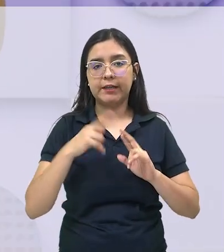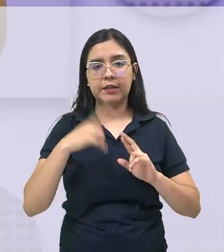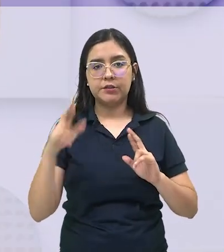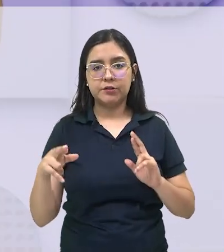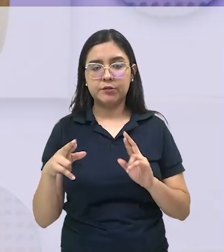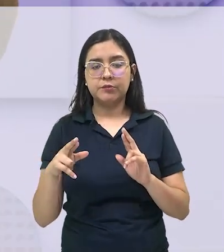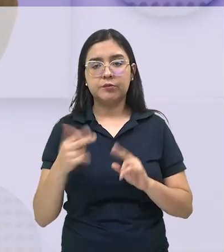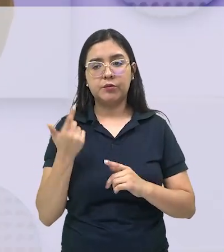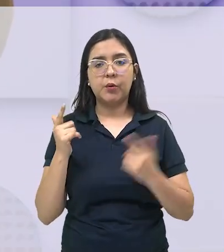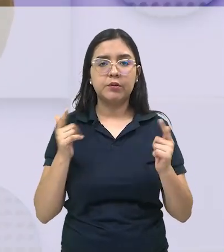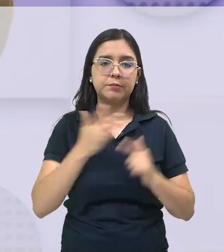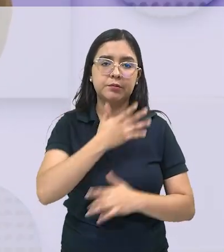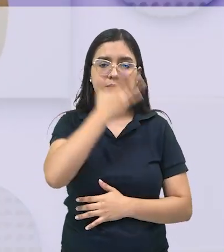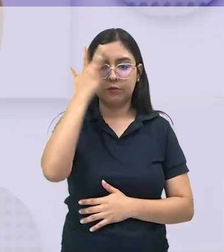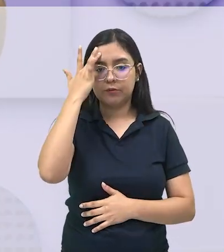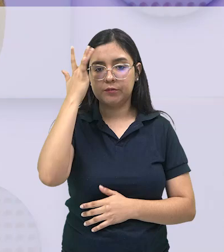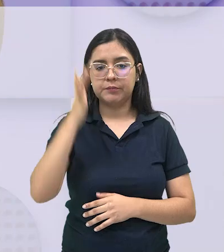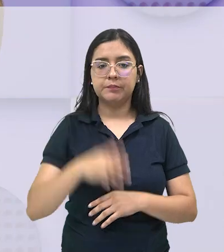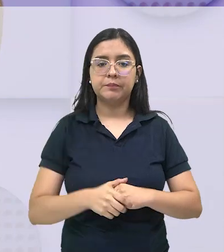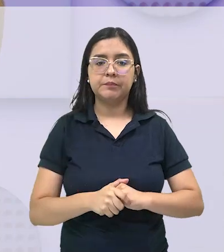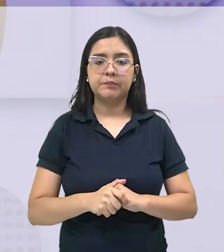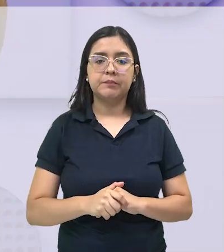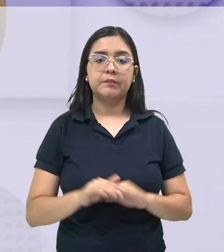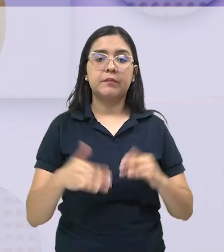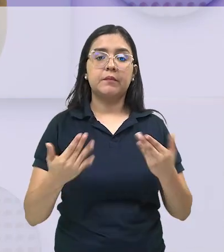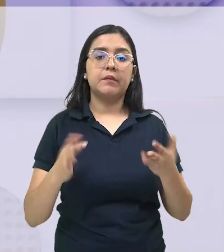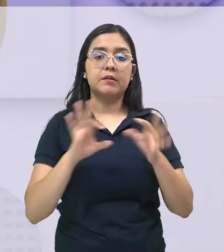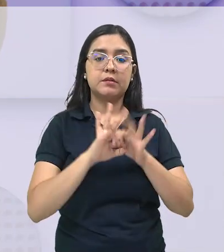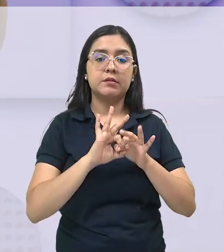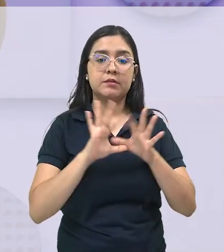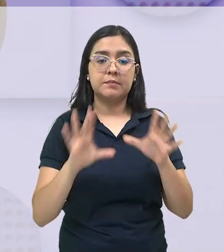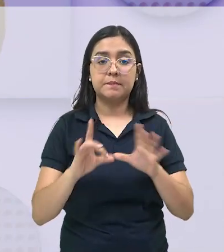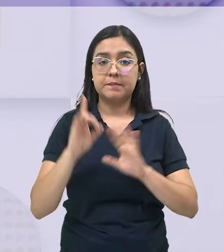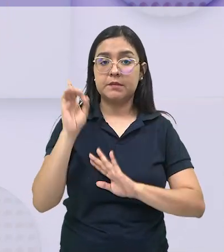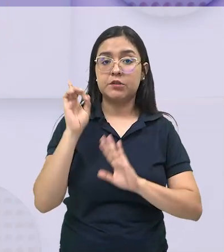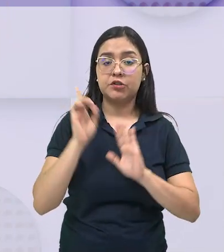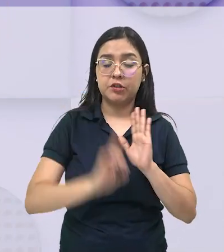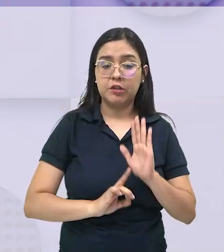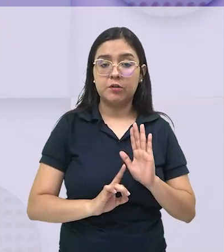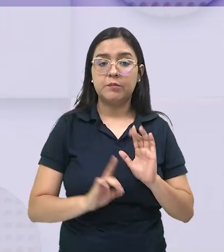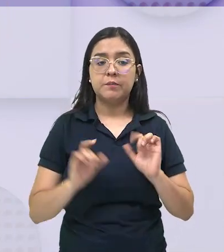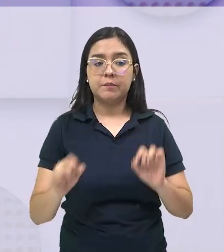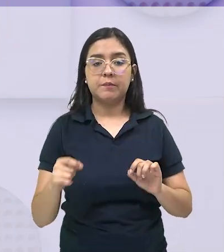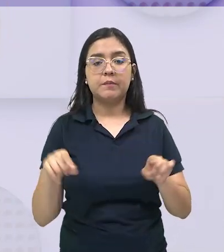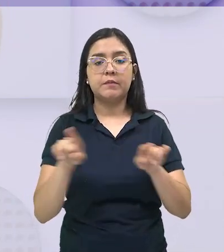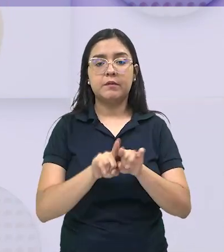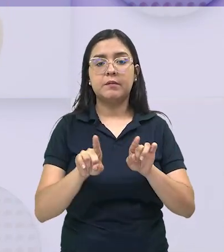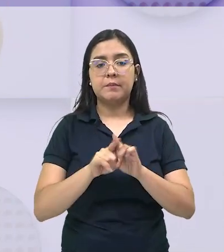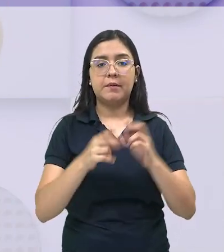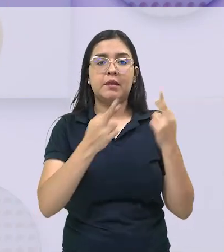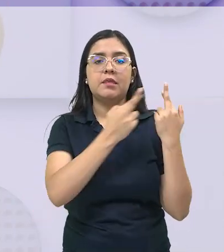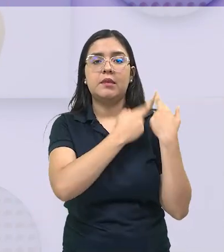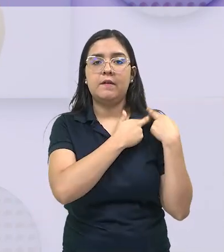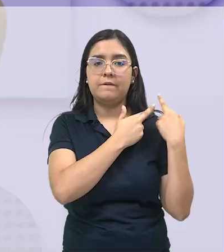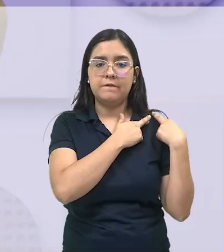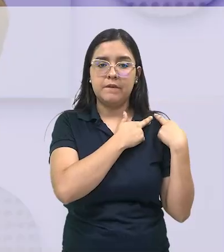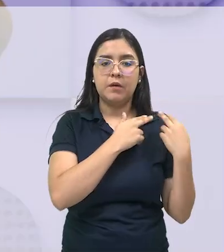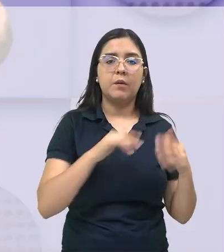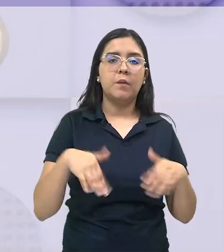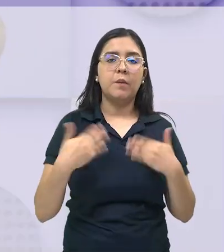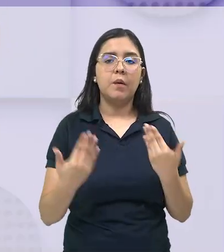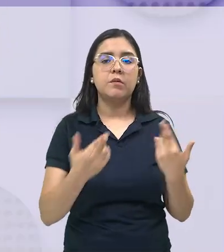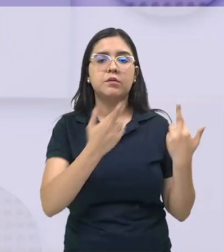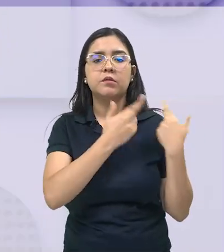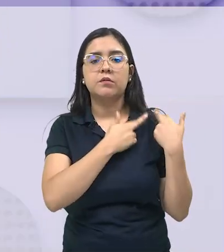ou não religião dos outros. E aí, essa liberdade, esse direito, ele abarca também deveres. Quais são